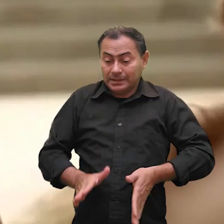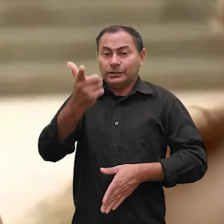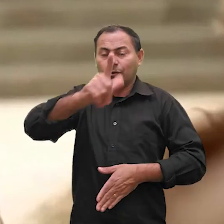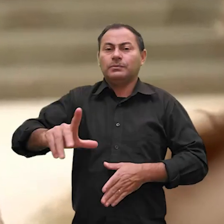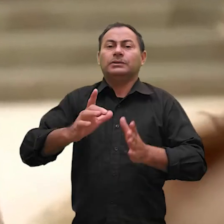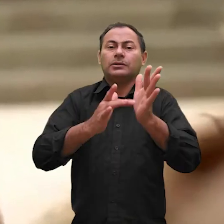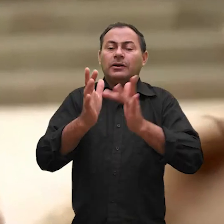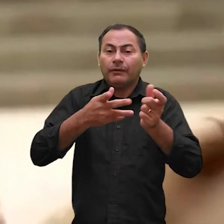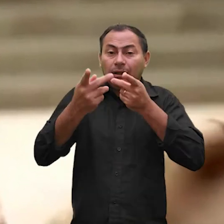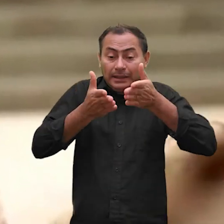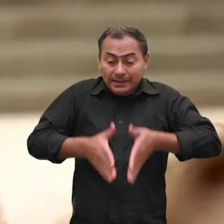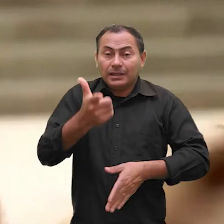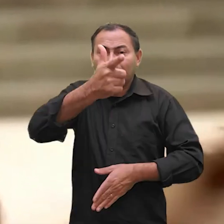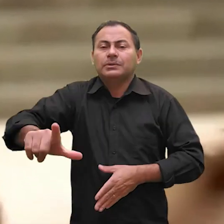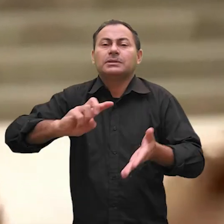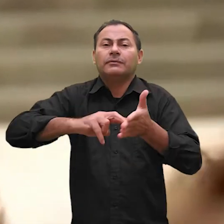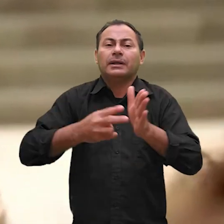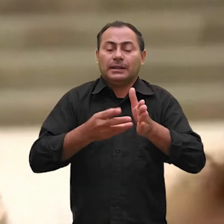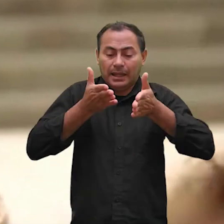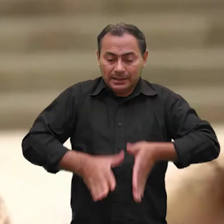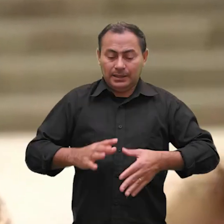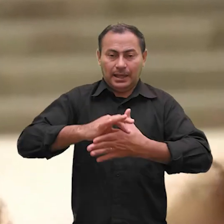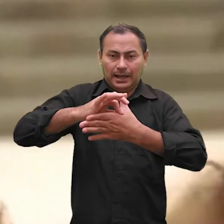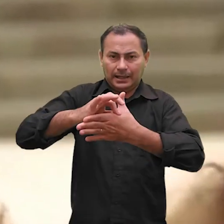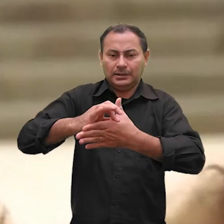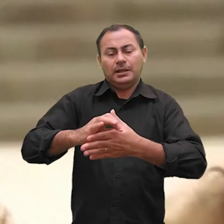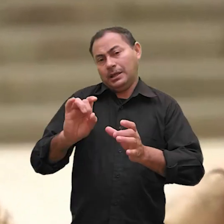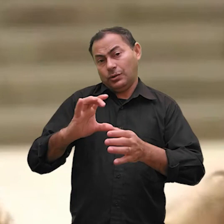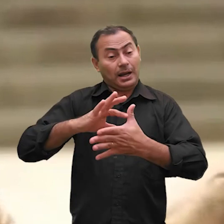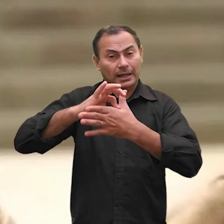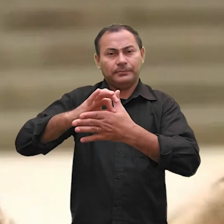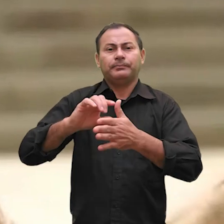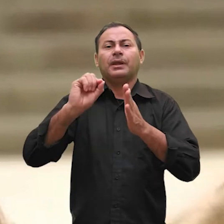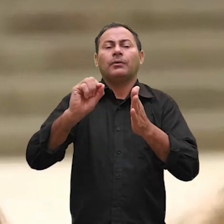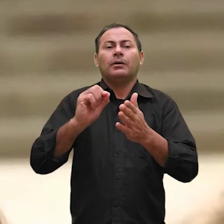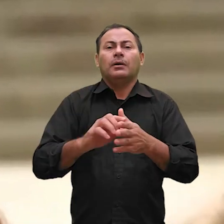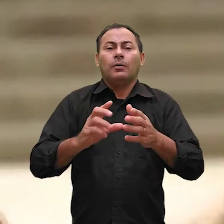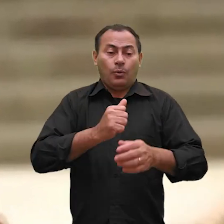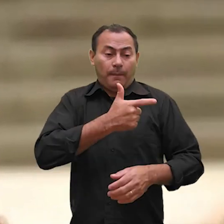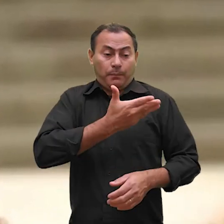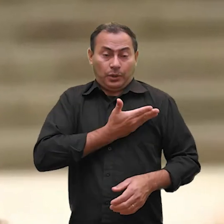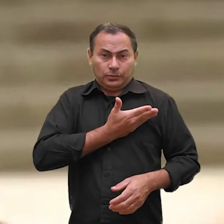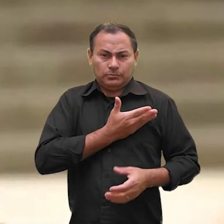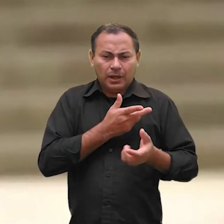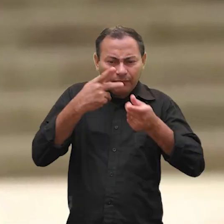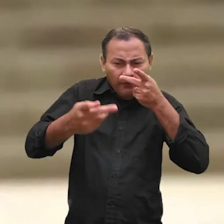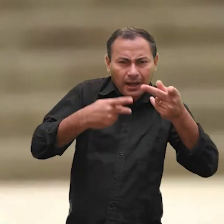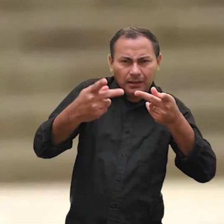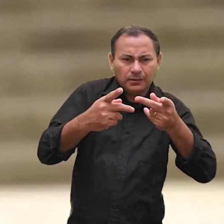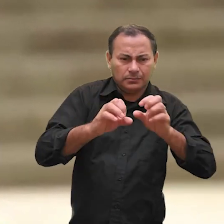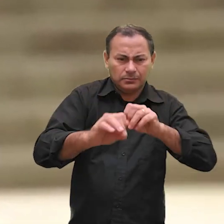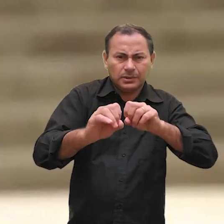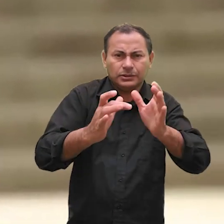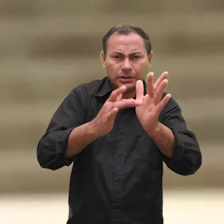você precisa nascer novamente, porque o que nascer da carne é apenas carne. Quando os apóstolos